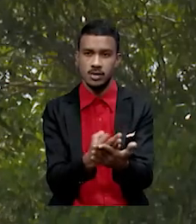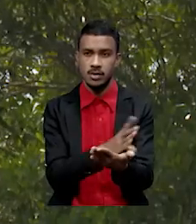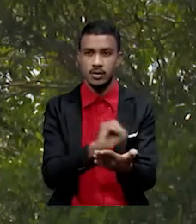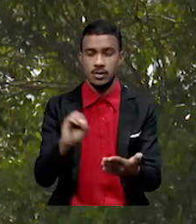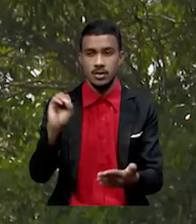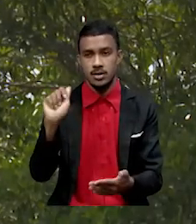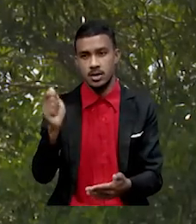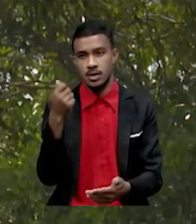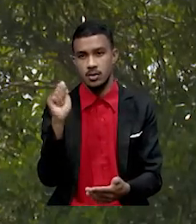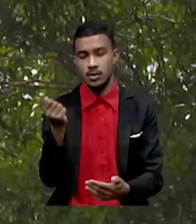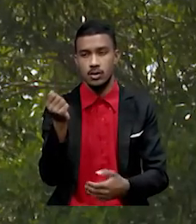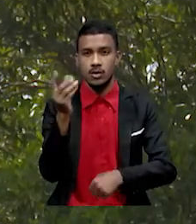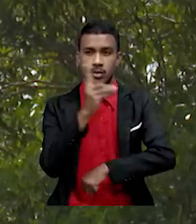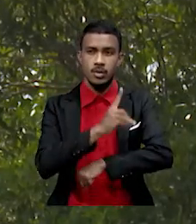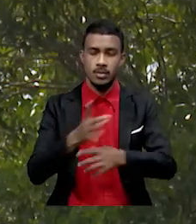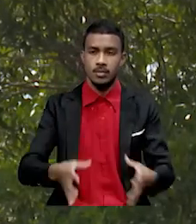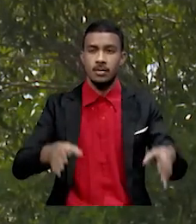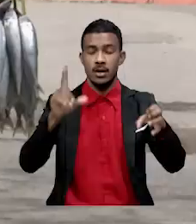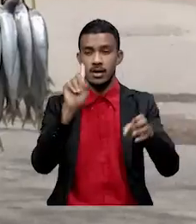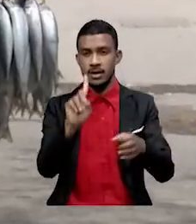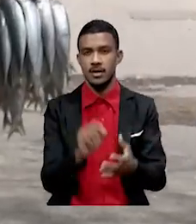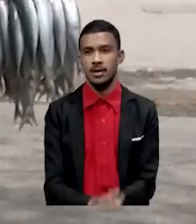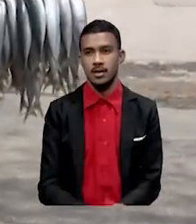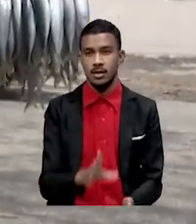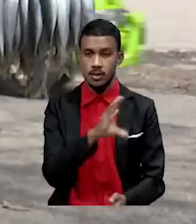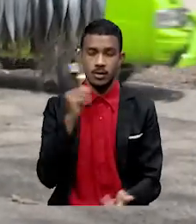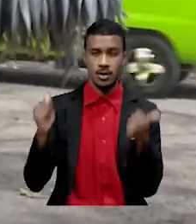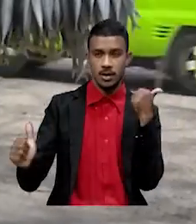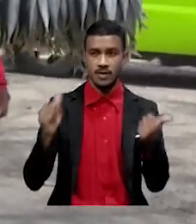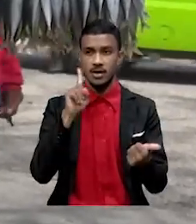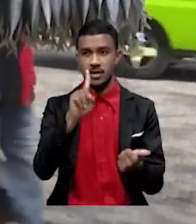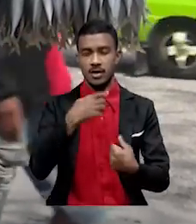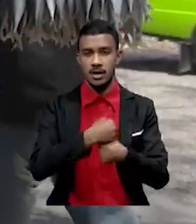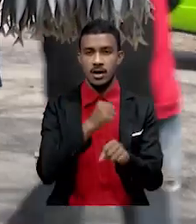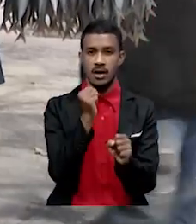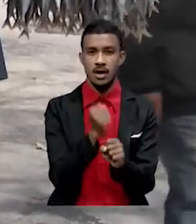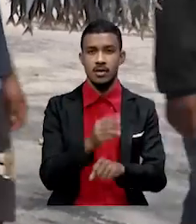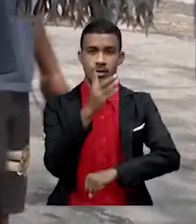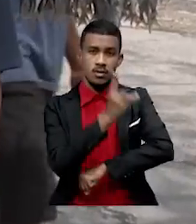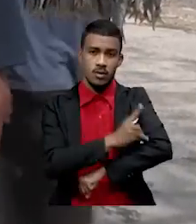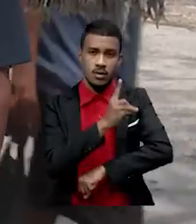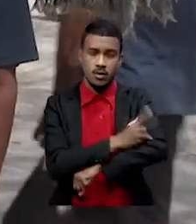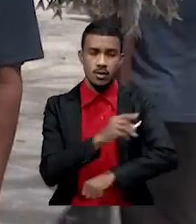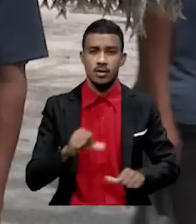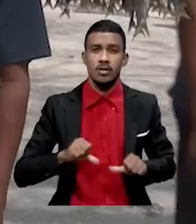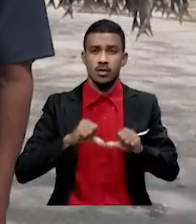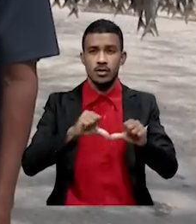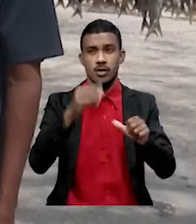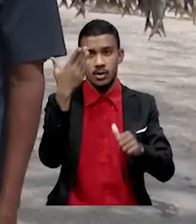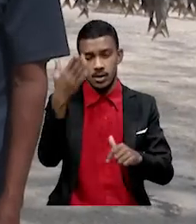sanulu cada balde. No atividade ne ni halau loloron o de hatutan ni